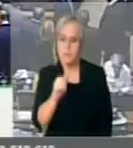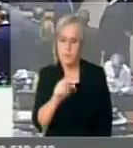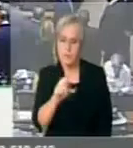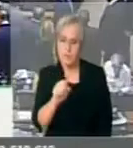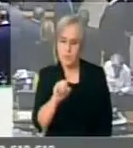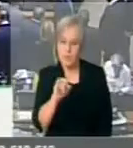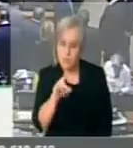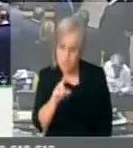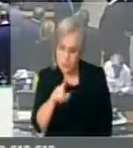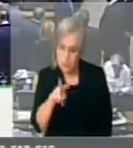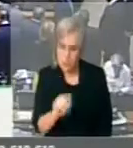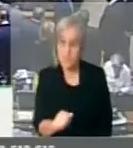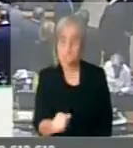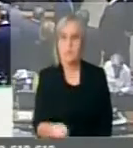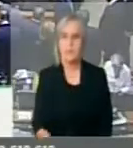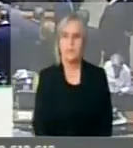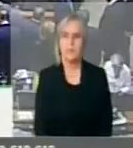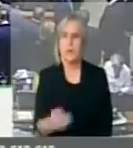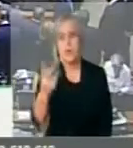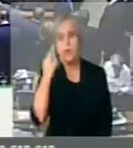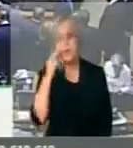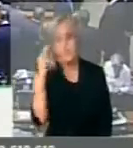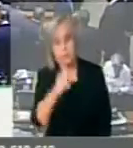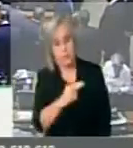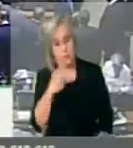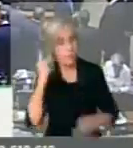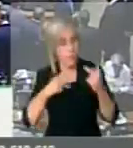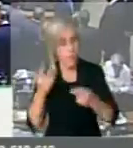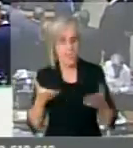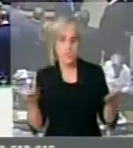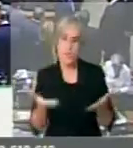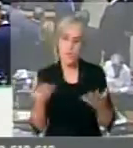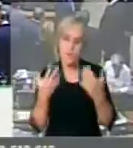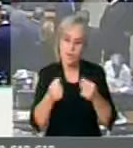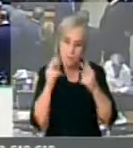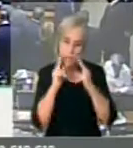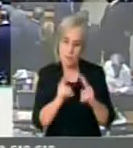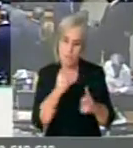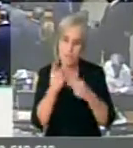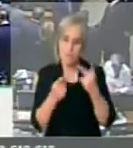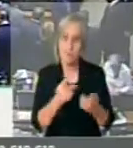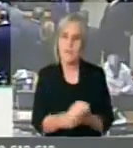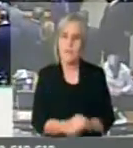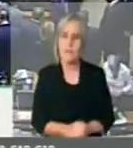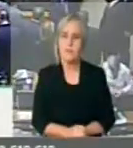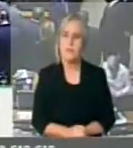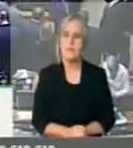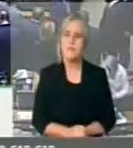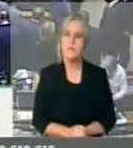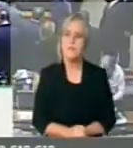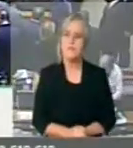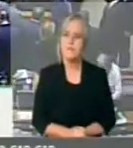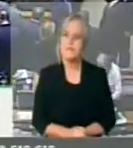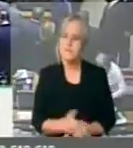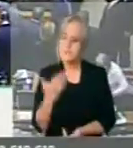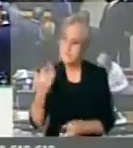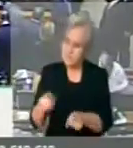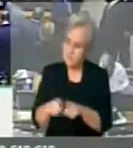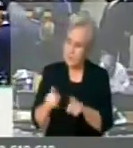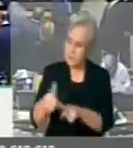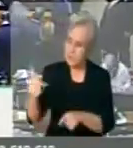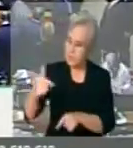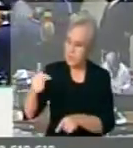todos os vieses aqui para você que gosta de acompanhar a política, dessa vez, deputada Benedita da Silva. Mariana. Isso, Carlos, ela também é vice-líder do